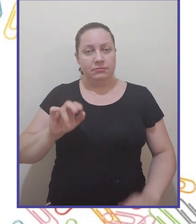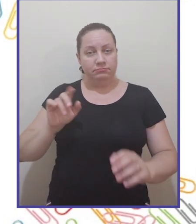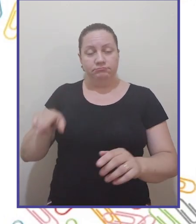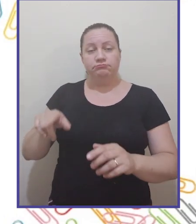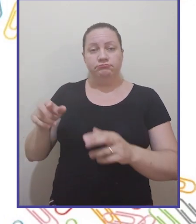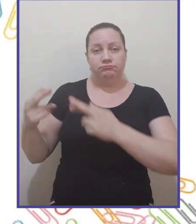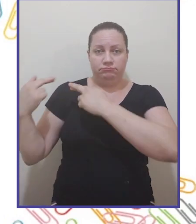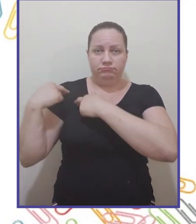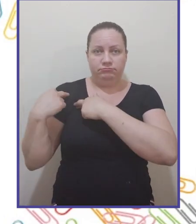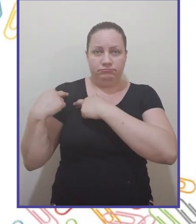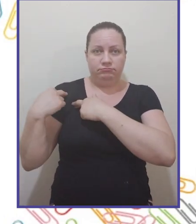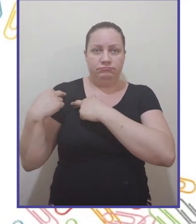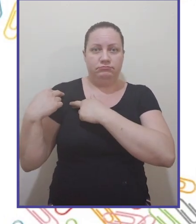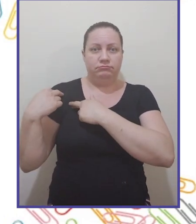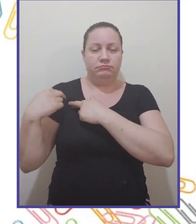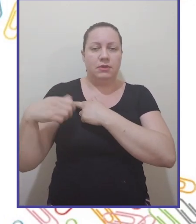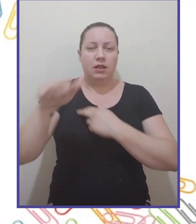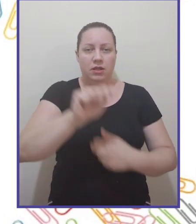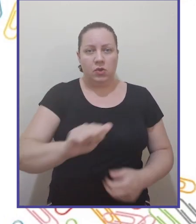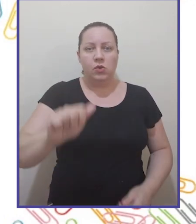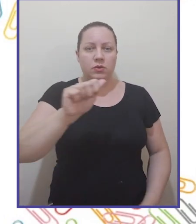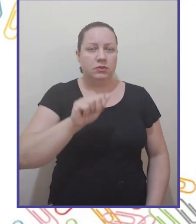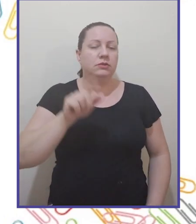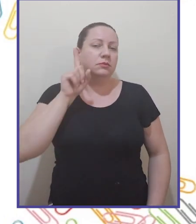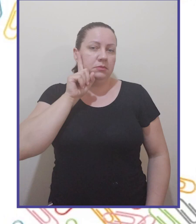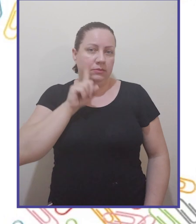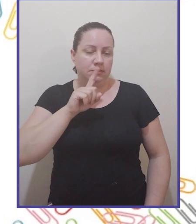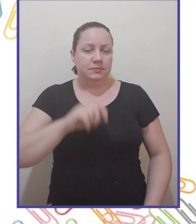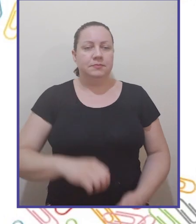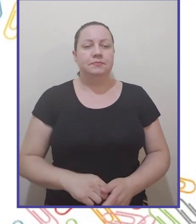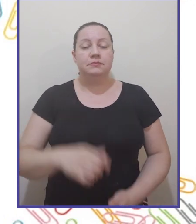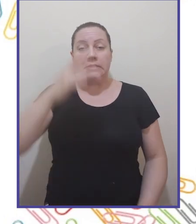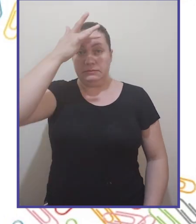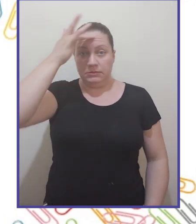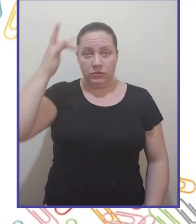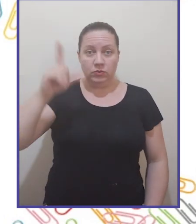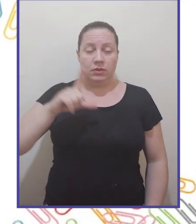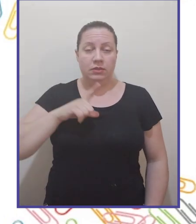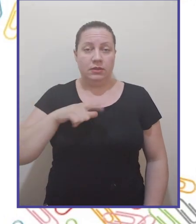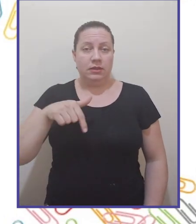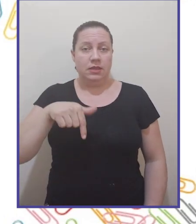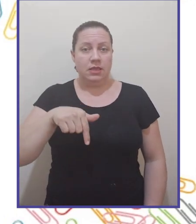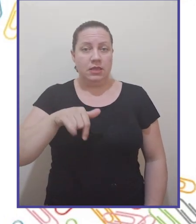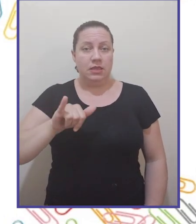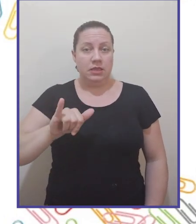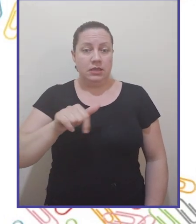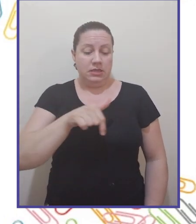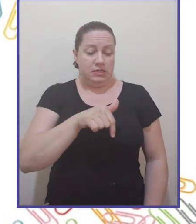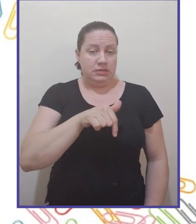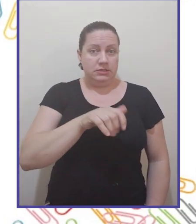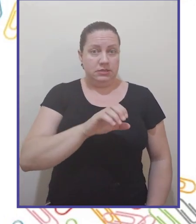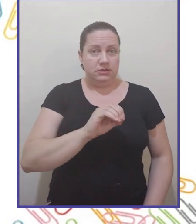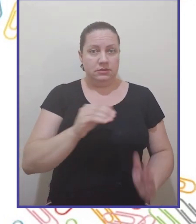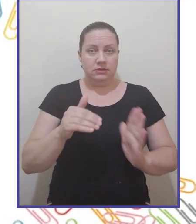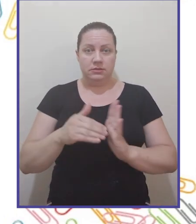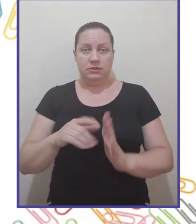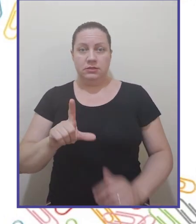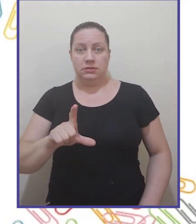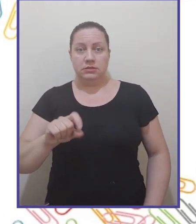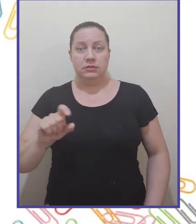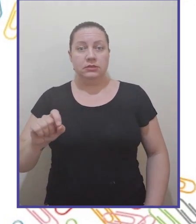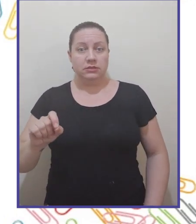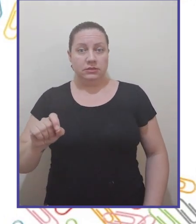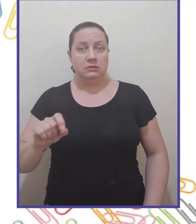AAMR. As pessoas que possuem um QI de 70 a 100 são